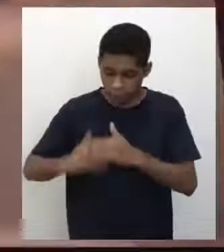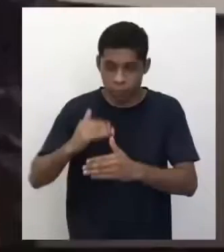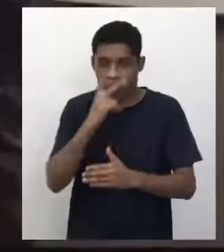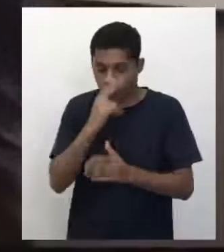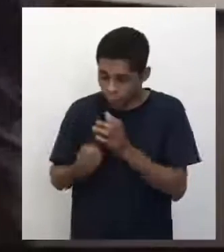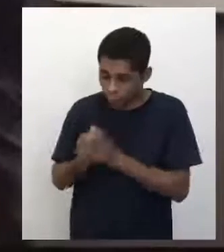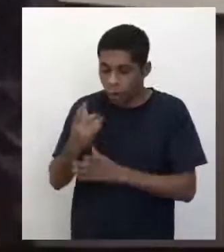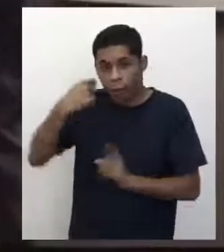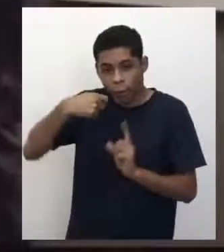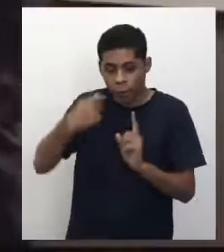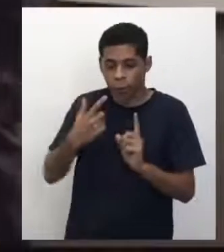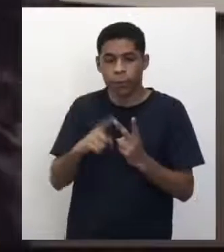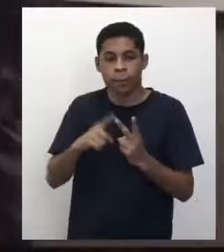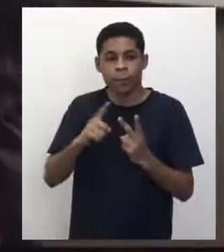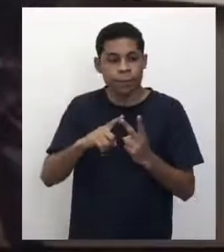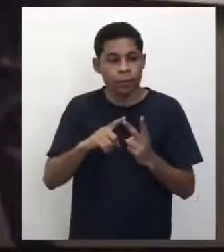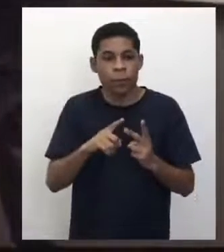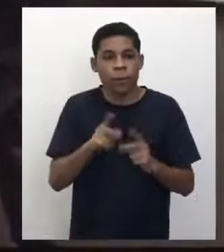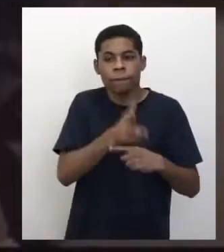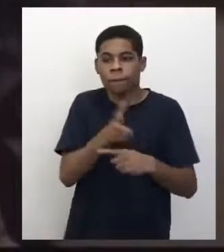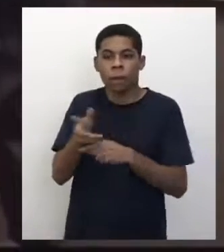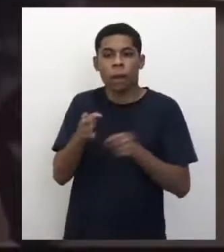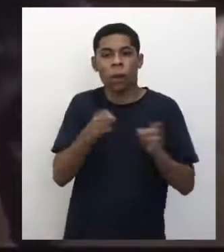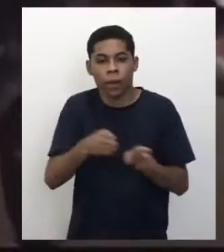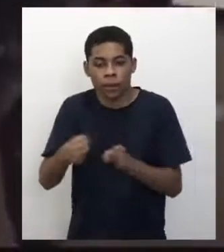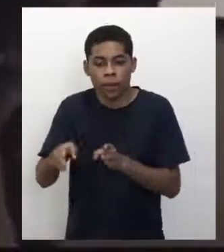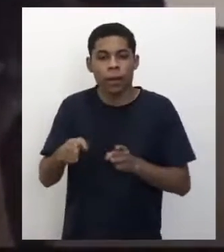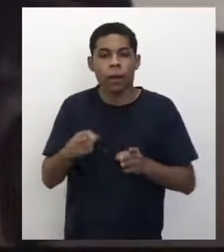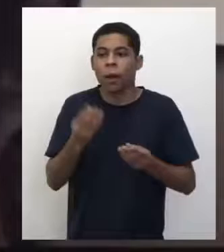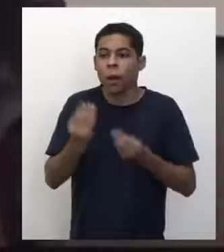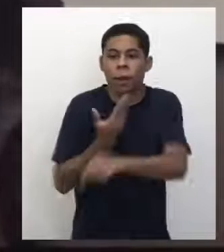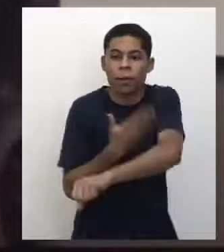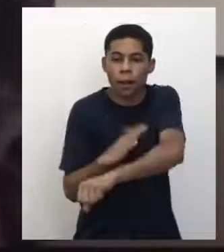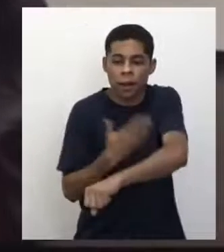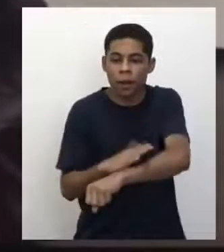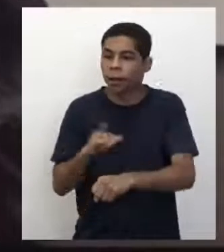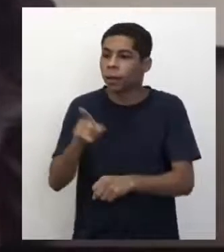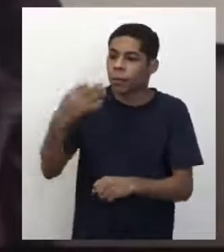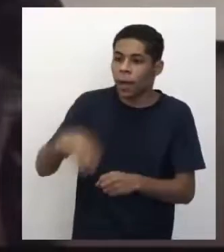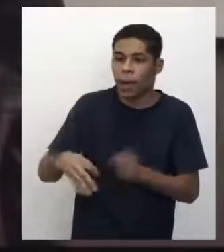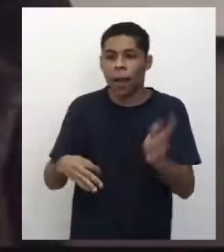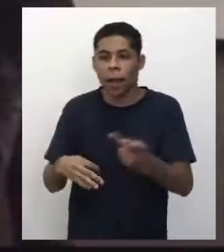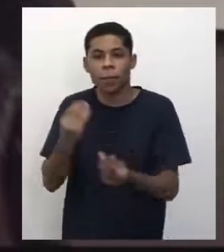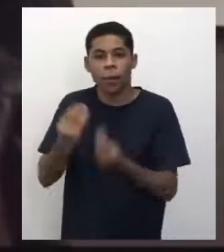dos atores, de direção, de organizar os ensaios.